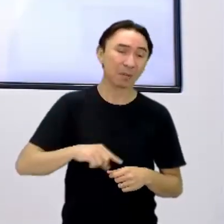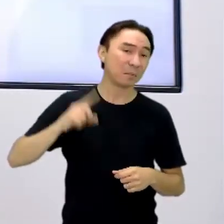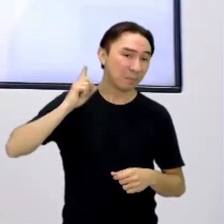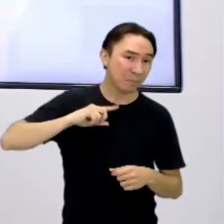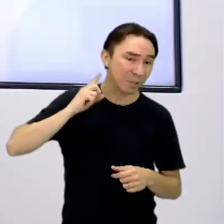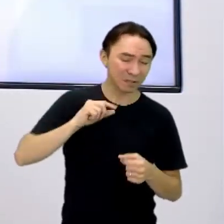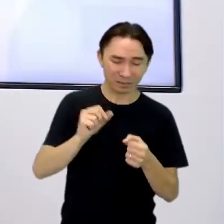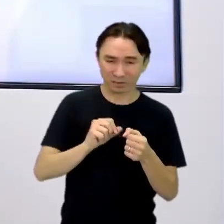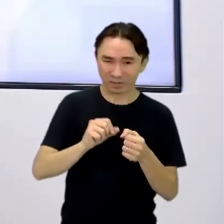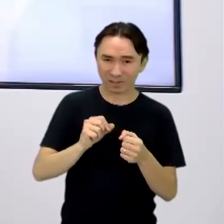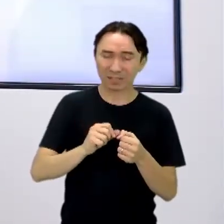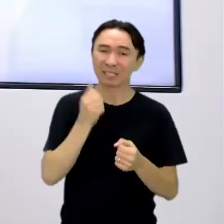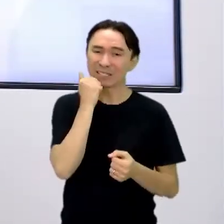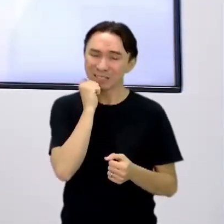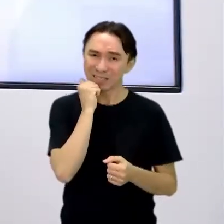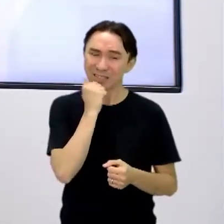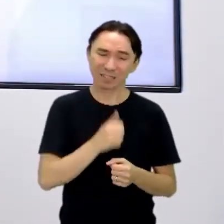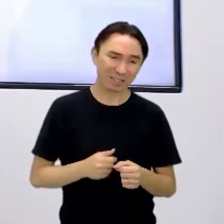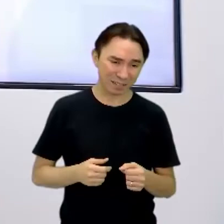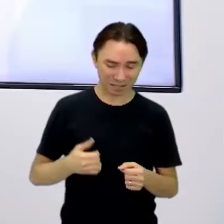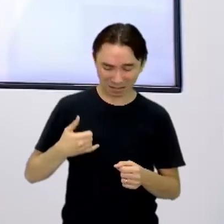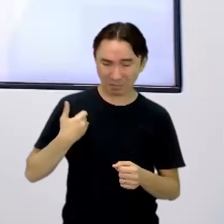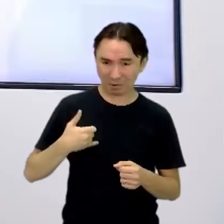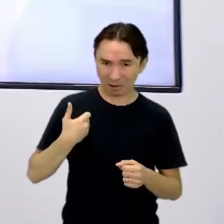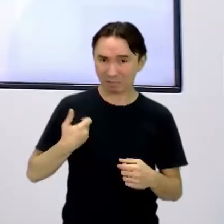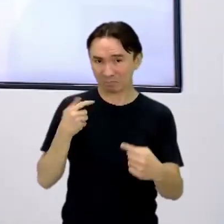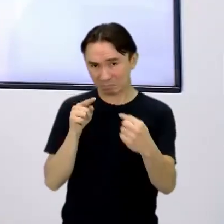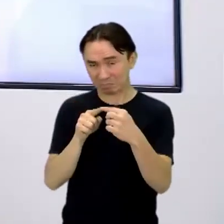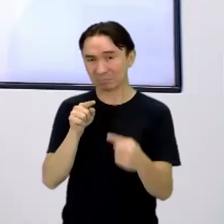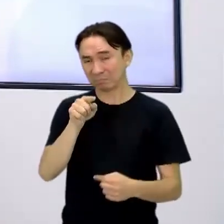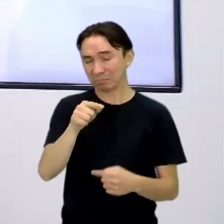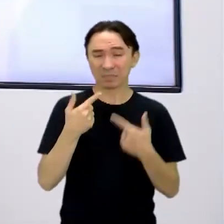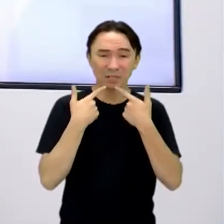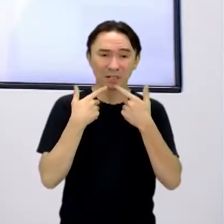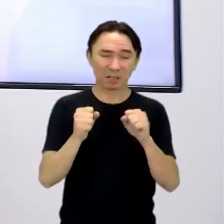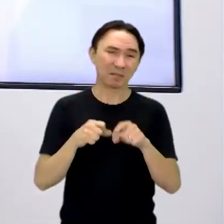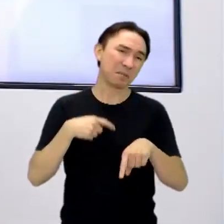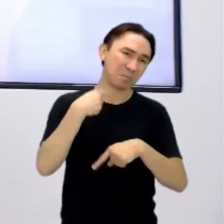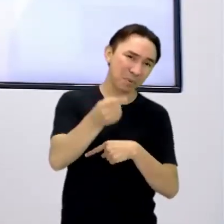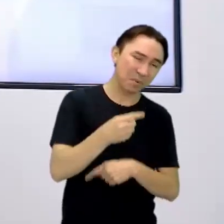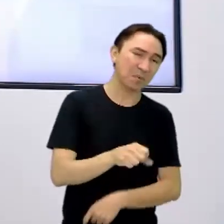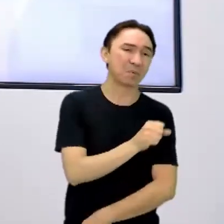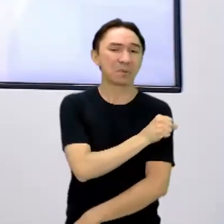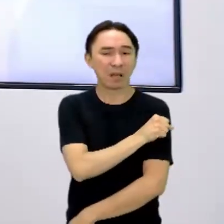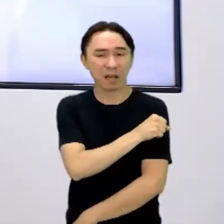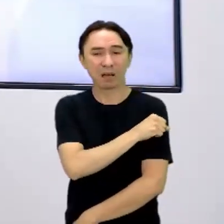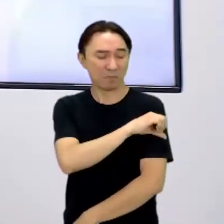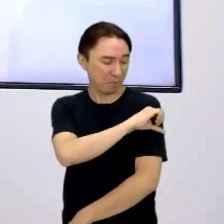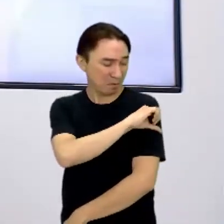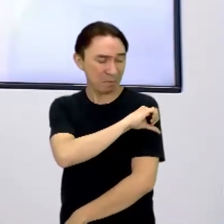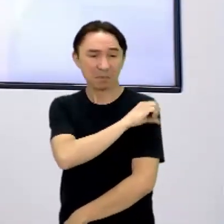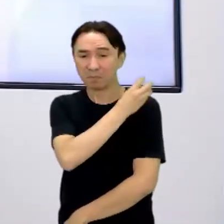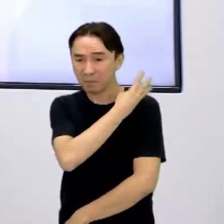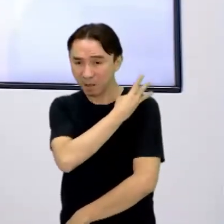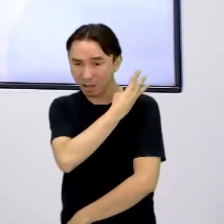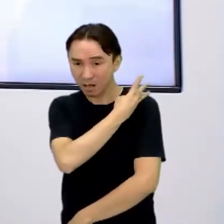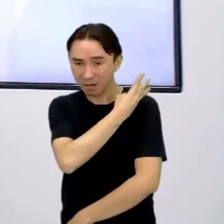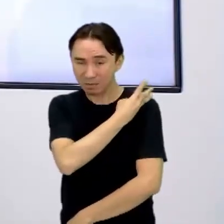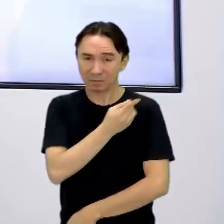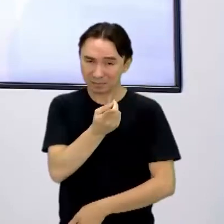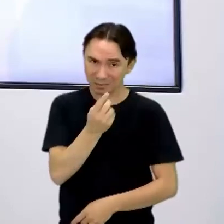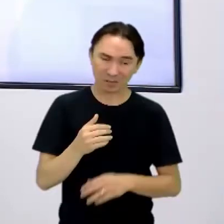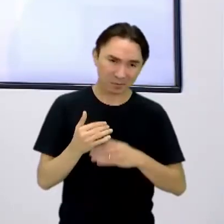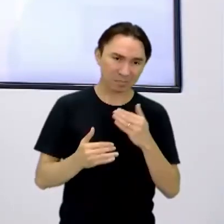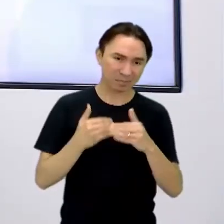mais para a idade de vocês. Mas quando vocês estiverem lá no 8º, no 9º e no ensino médio, provavelmente